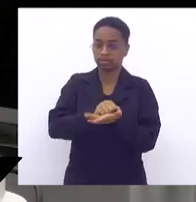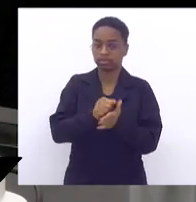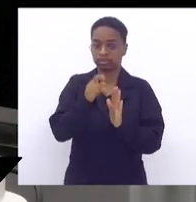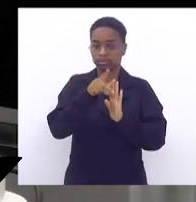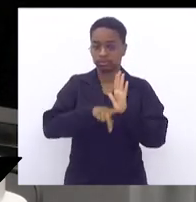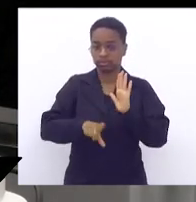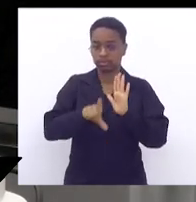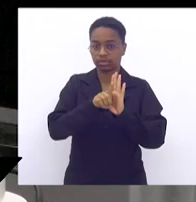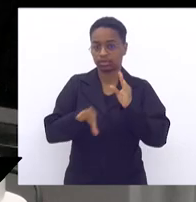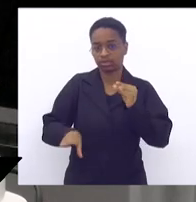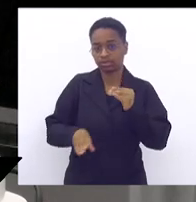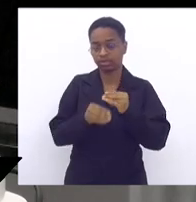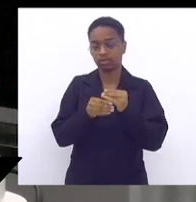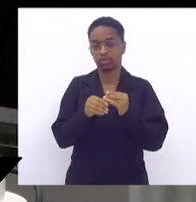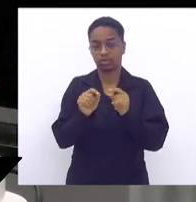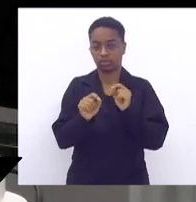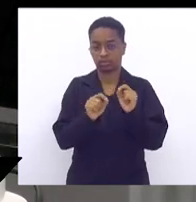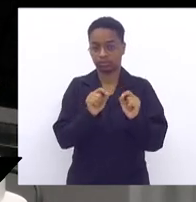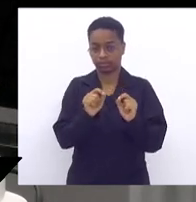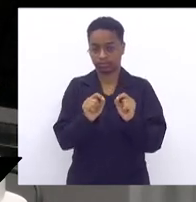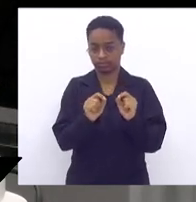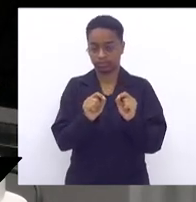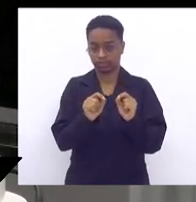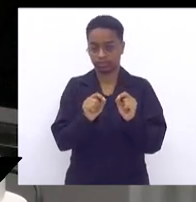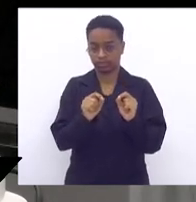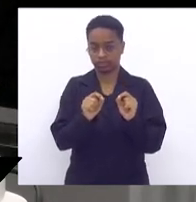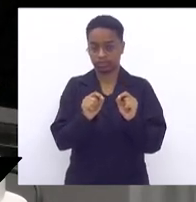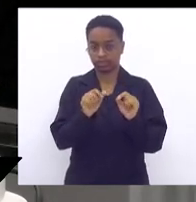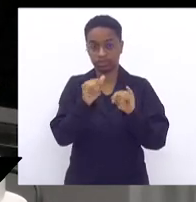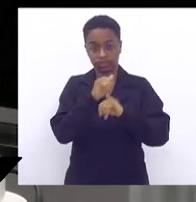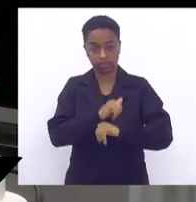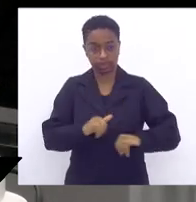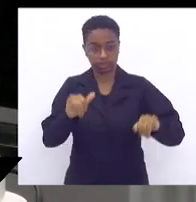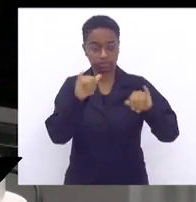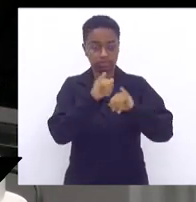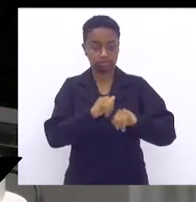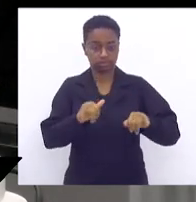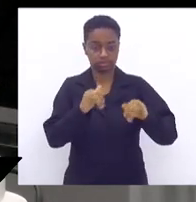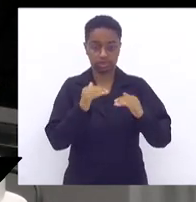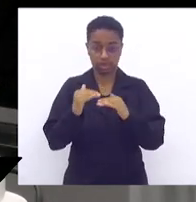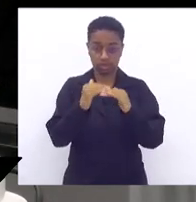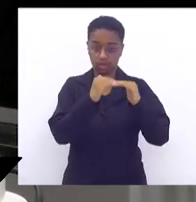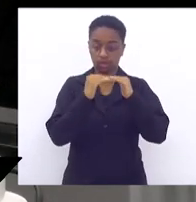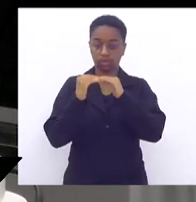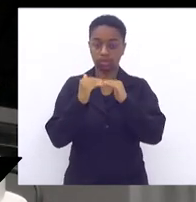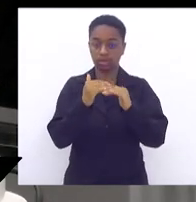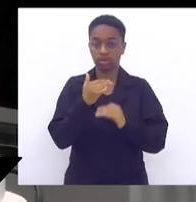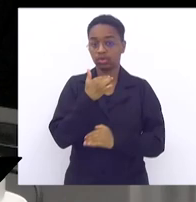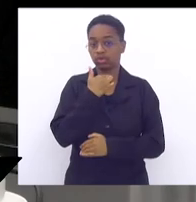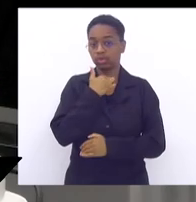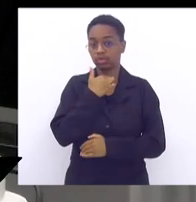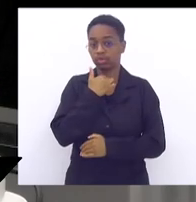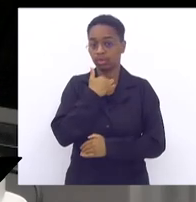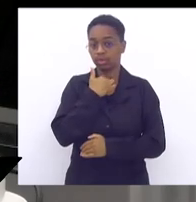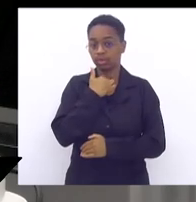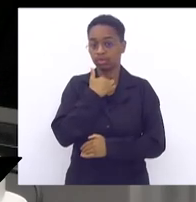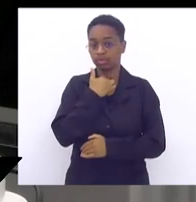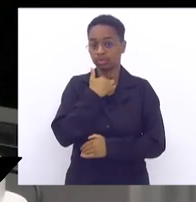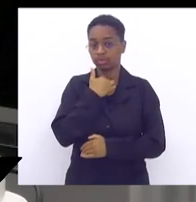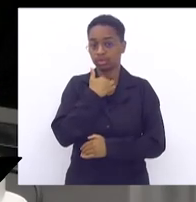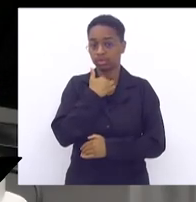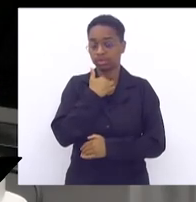de Vossa Excelência que essa manifestação em condições de igualdade não se pode dar dentro do âmbito dos